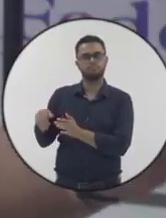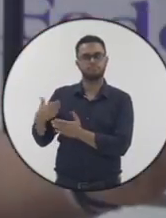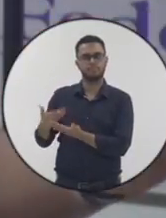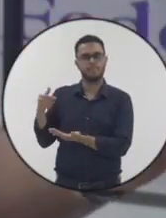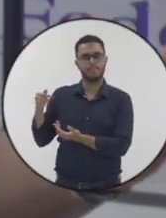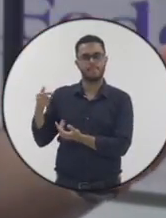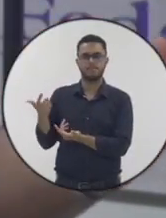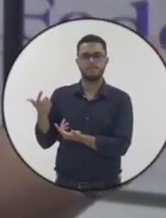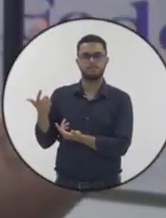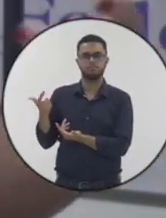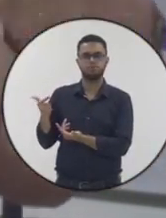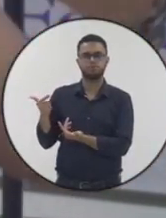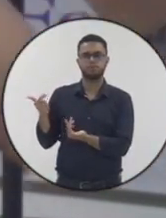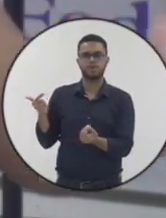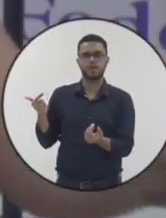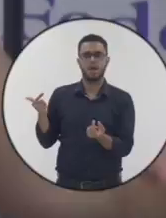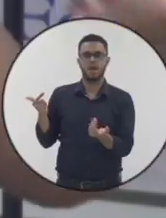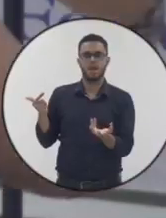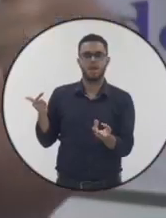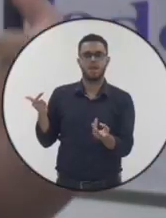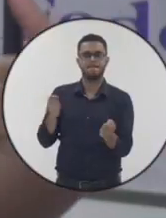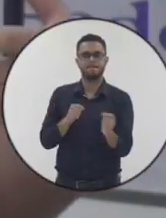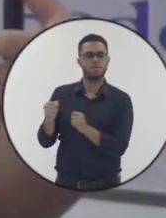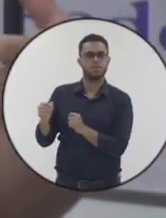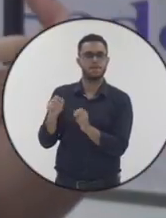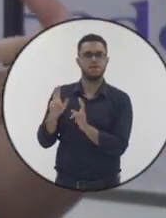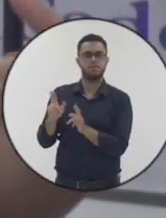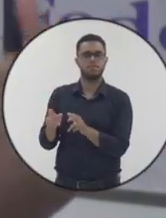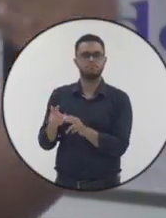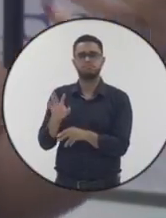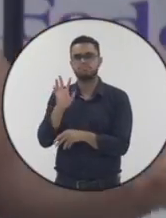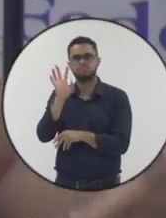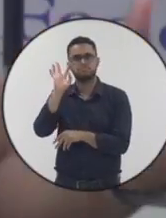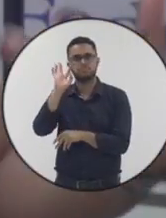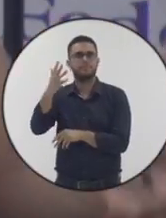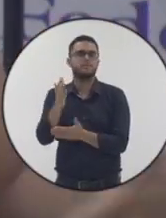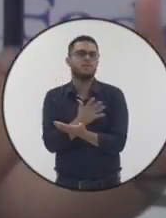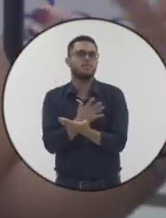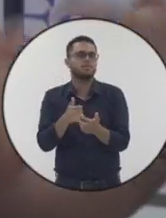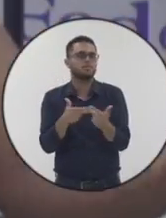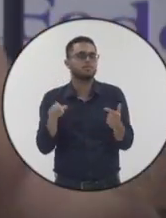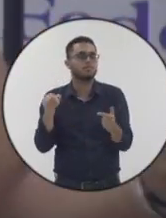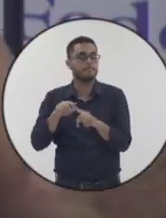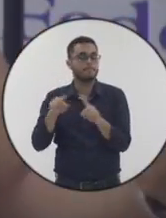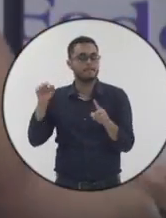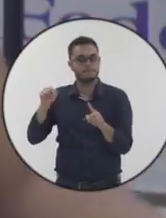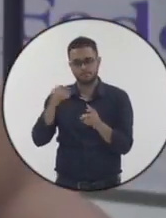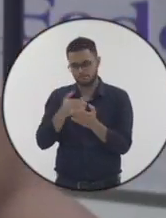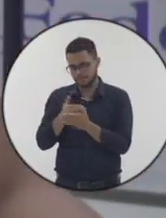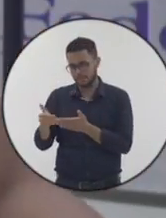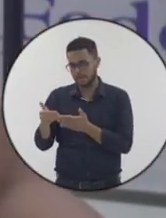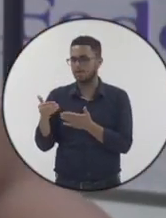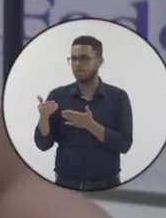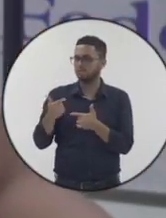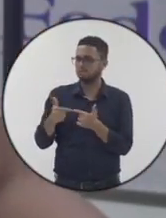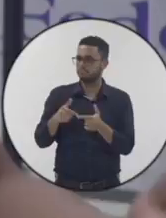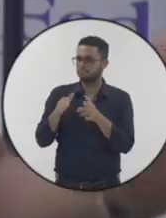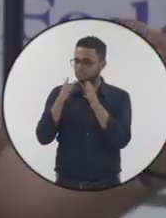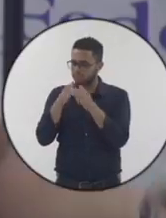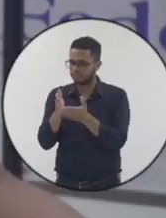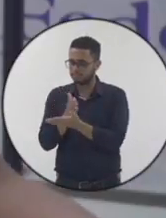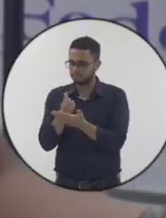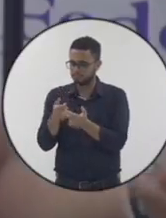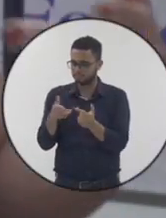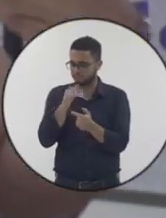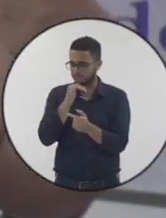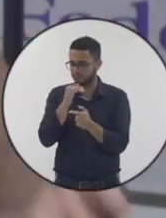tinham esse poder da gestão para definir determinadas coisas, começaram a pautar determinadas questões,